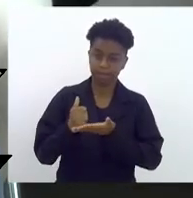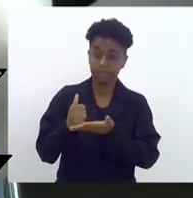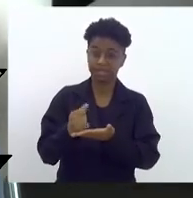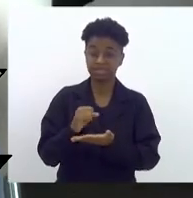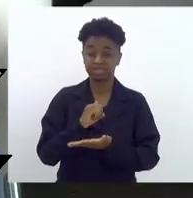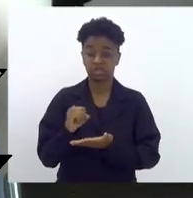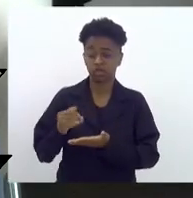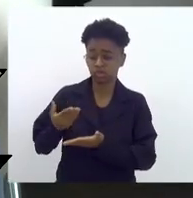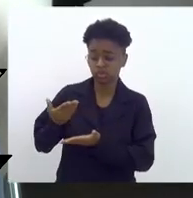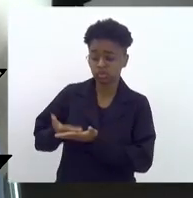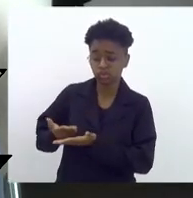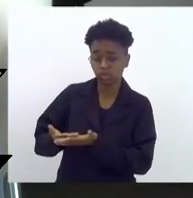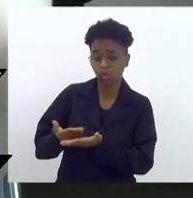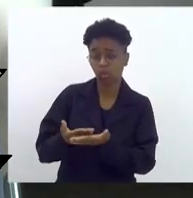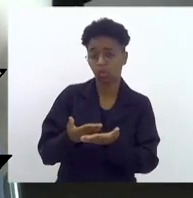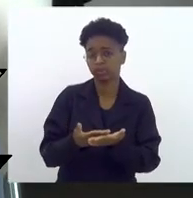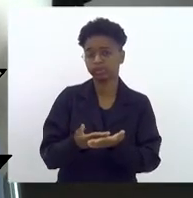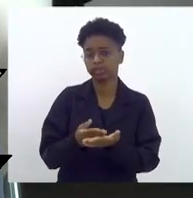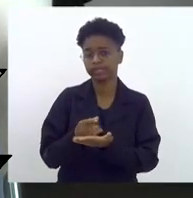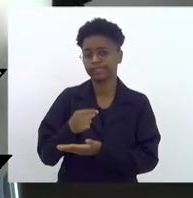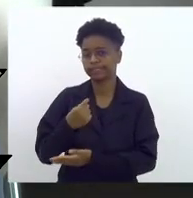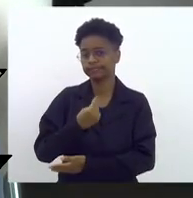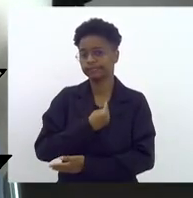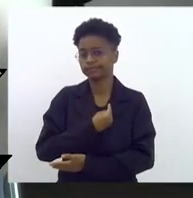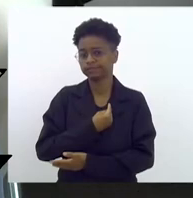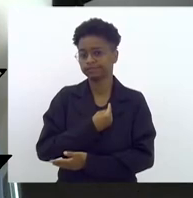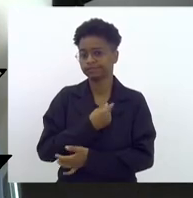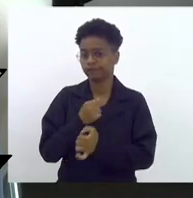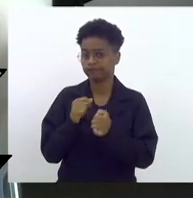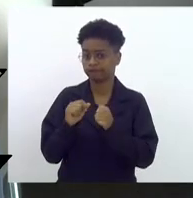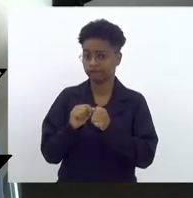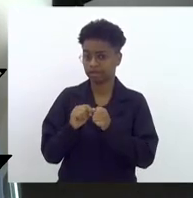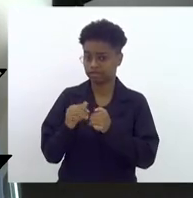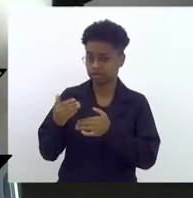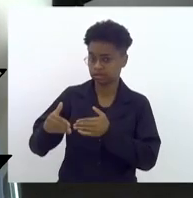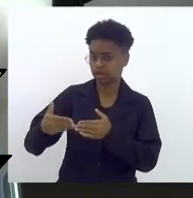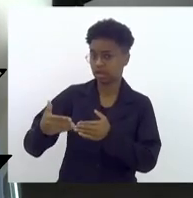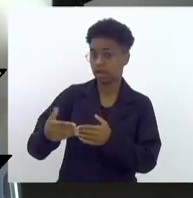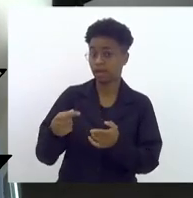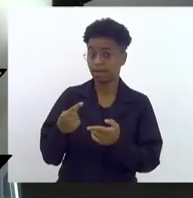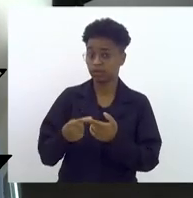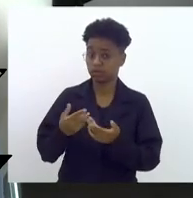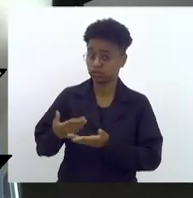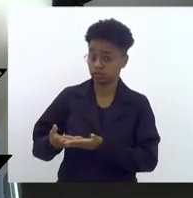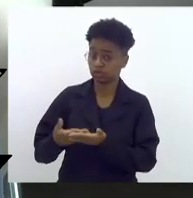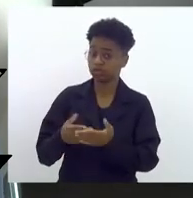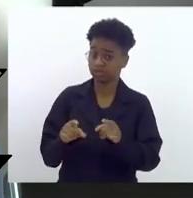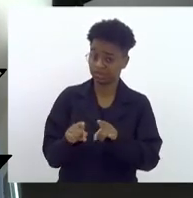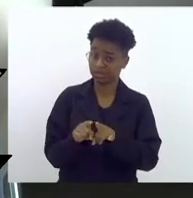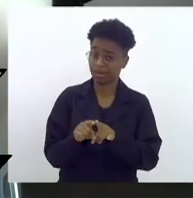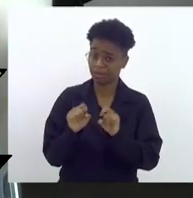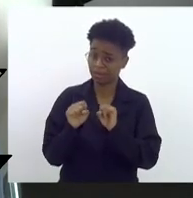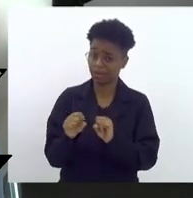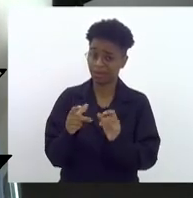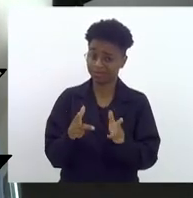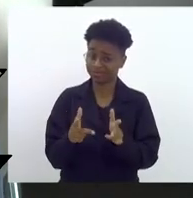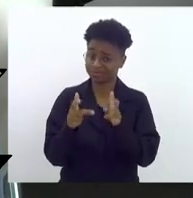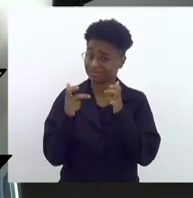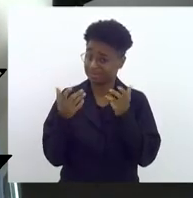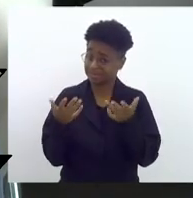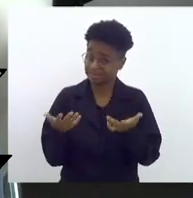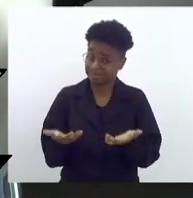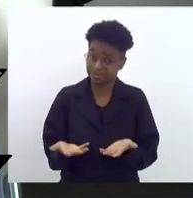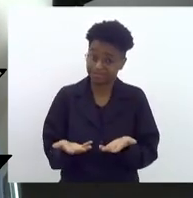cima de estudos que a gente vai efetuar até porque os estudos também pode chegar à conclusão que